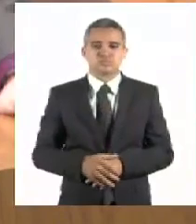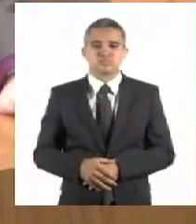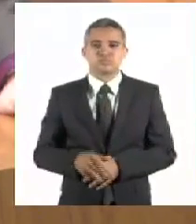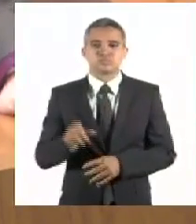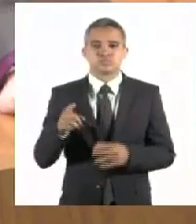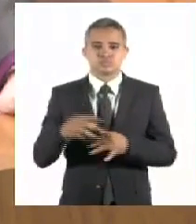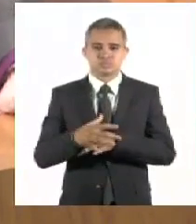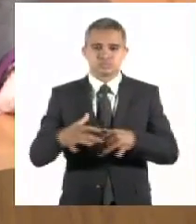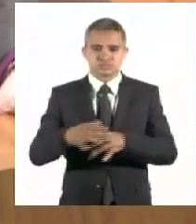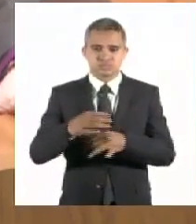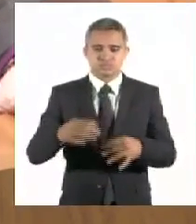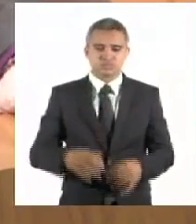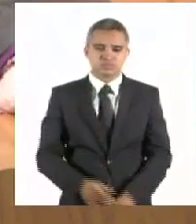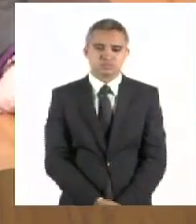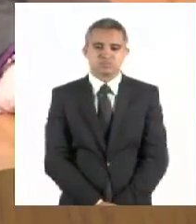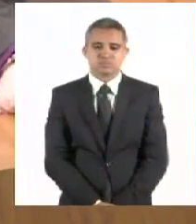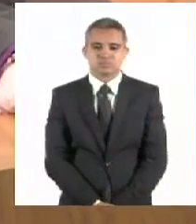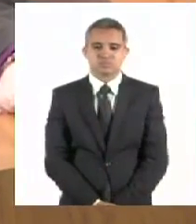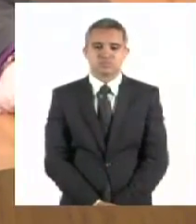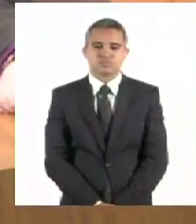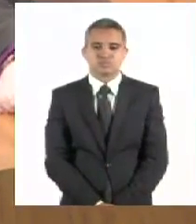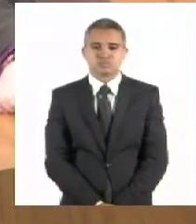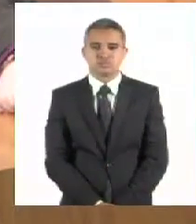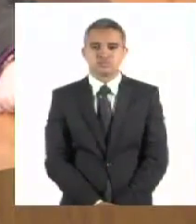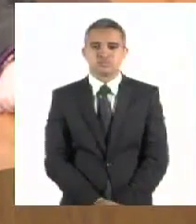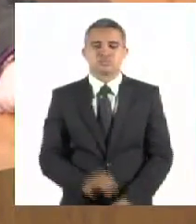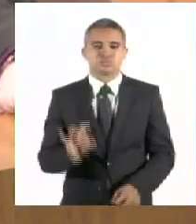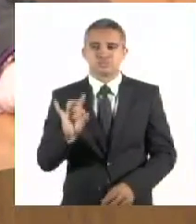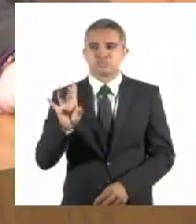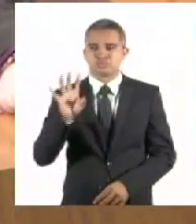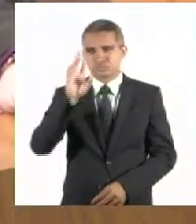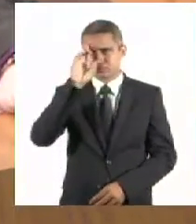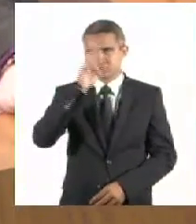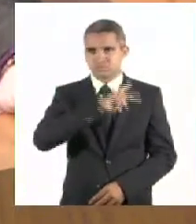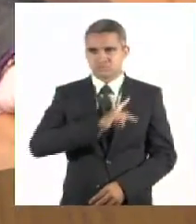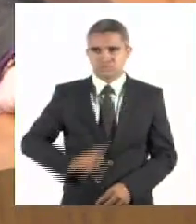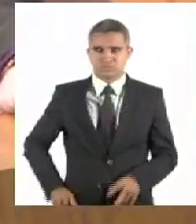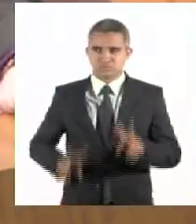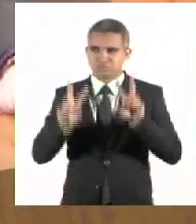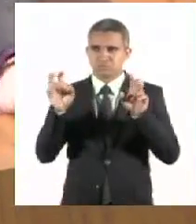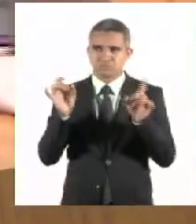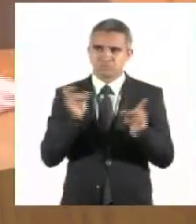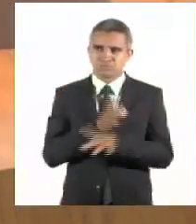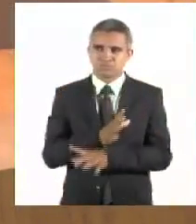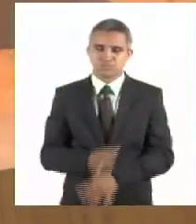naquela cidade. Era só isso que tinha a falar, senhor presidente.